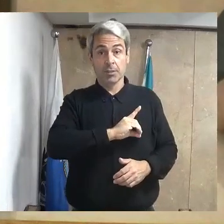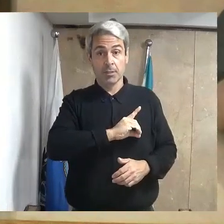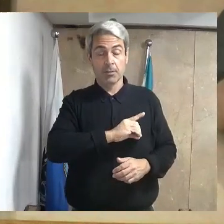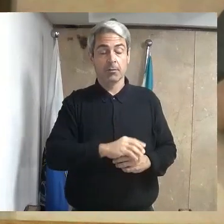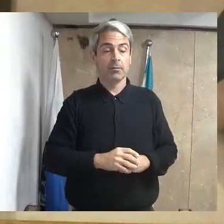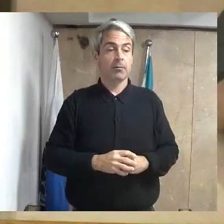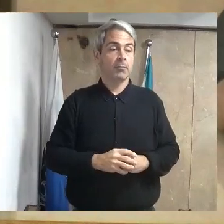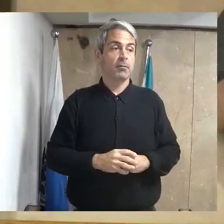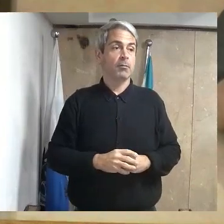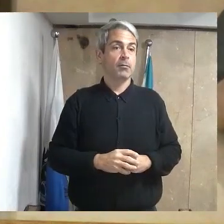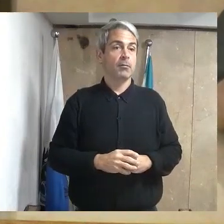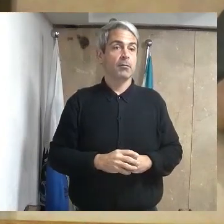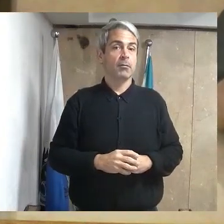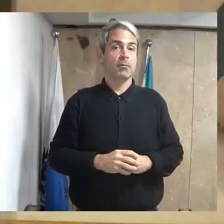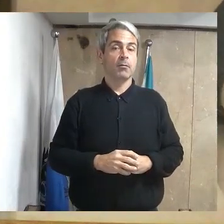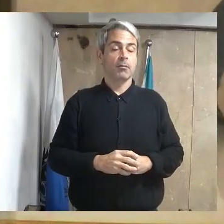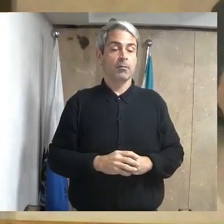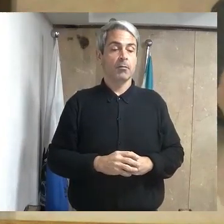município.